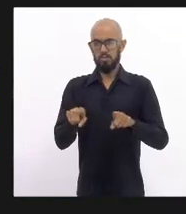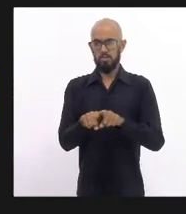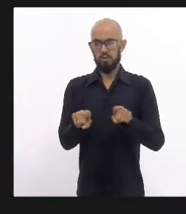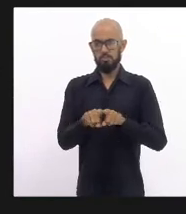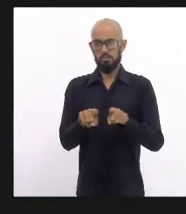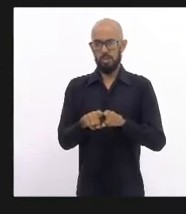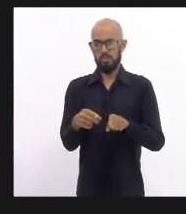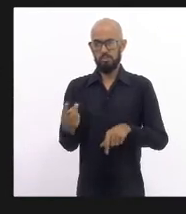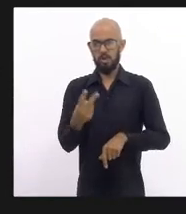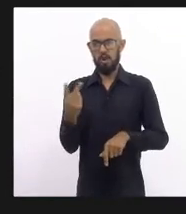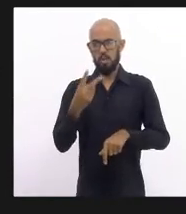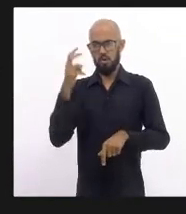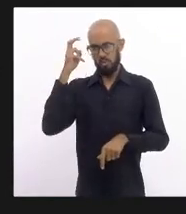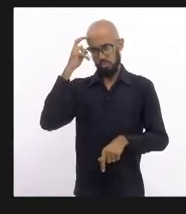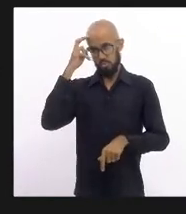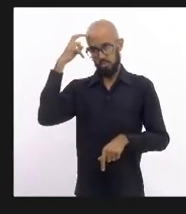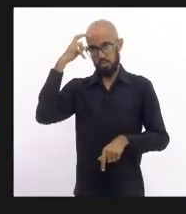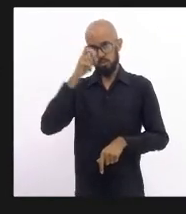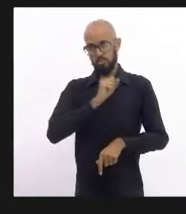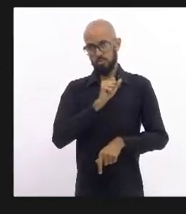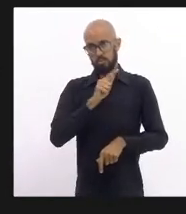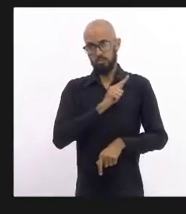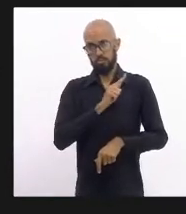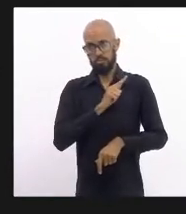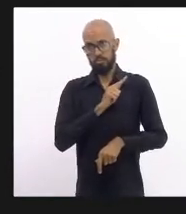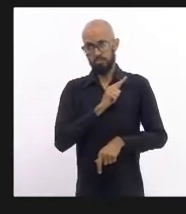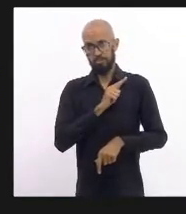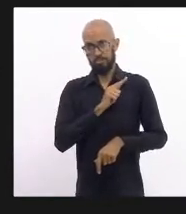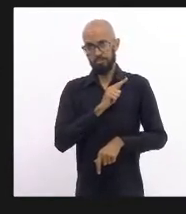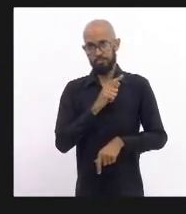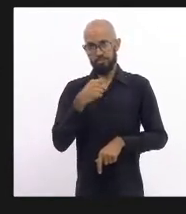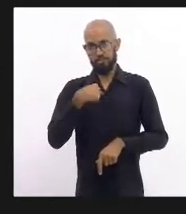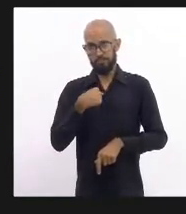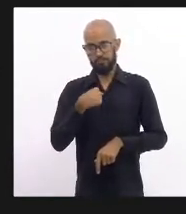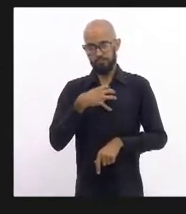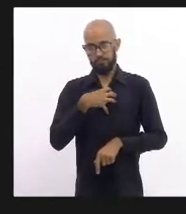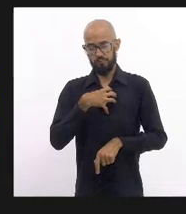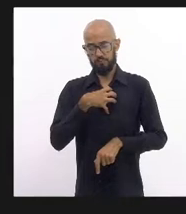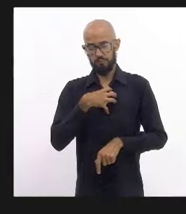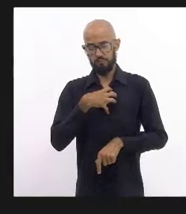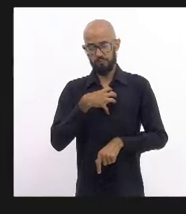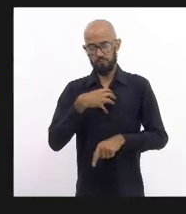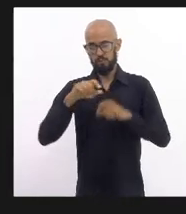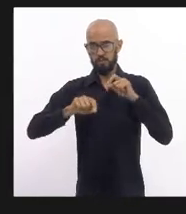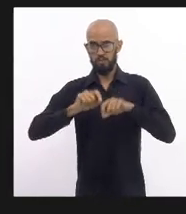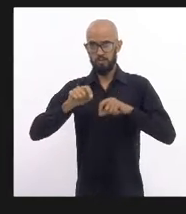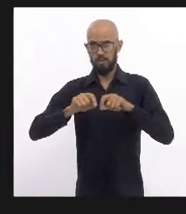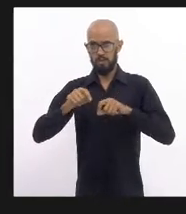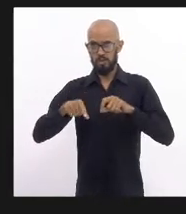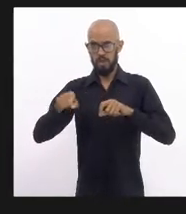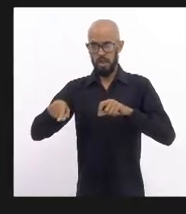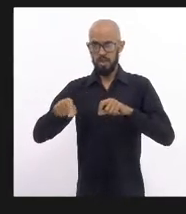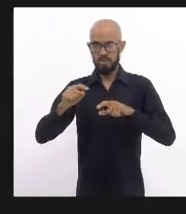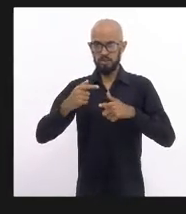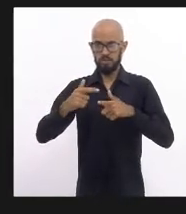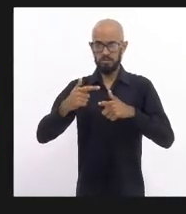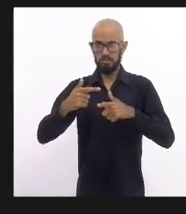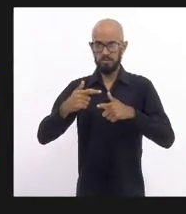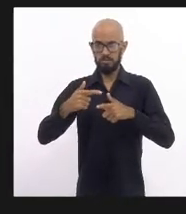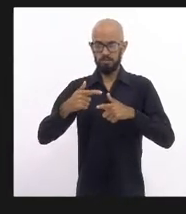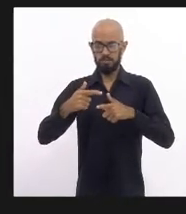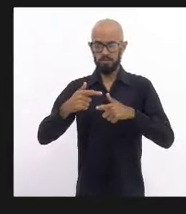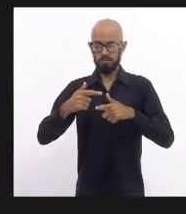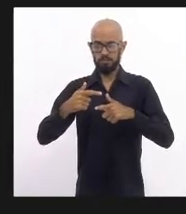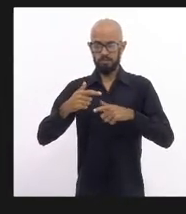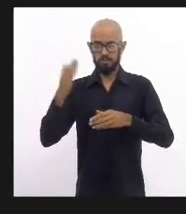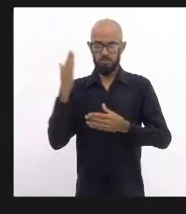valor cultural no município de São Gonçalo, eu sinto que esse processo ele